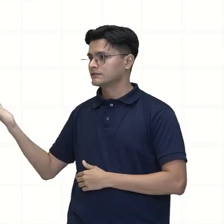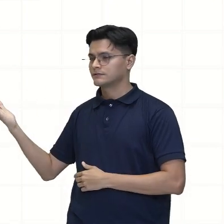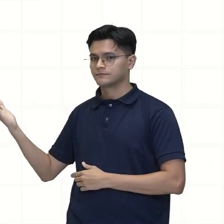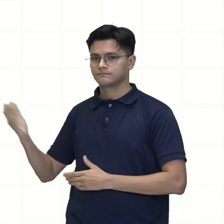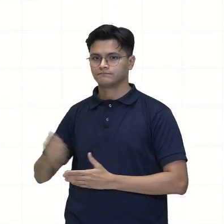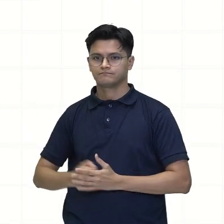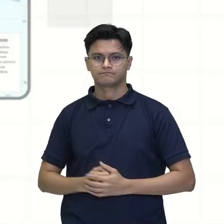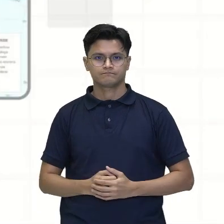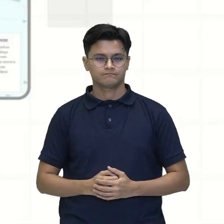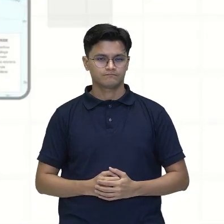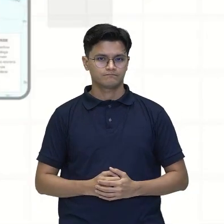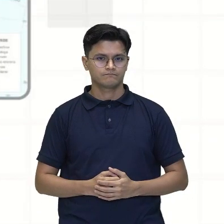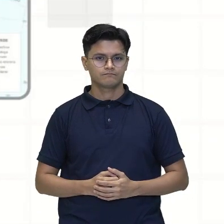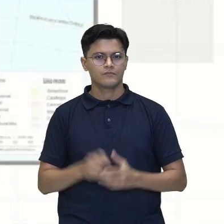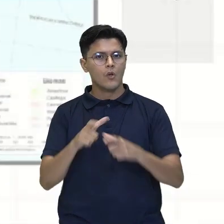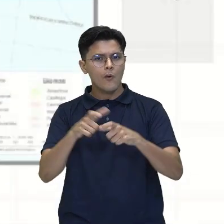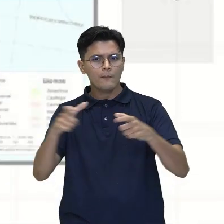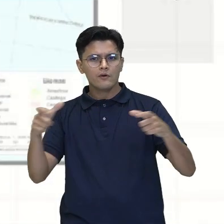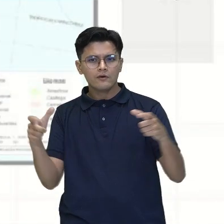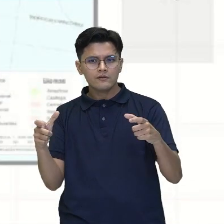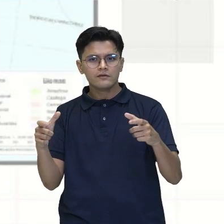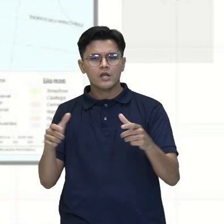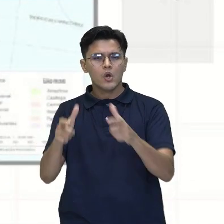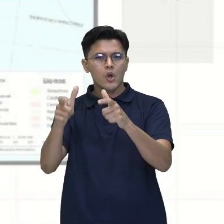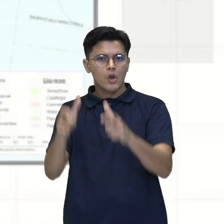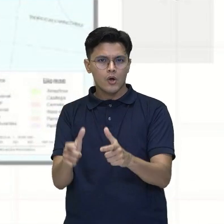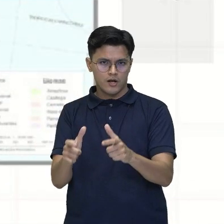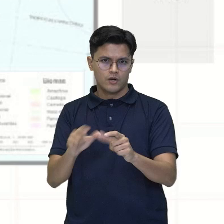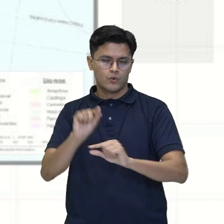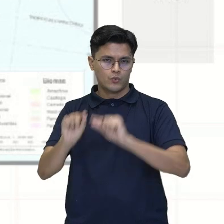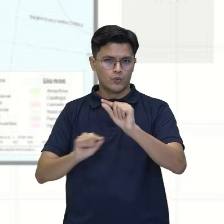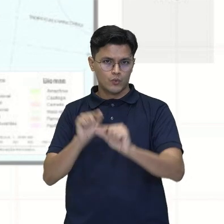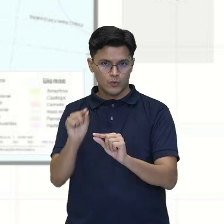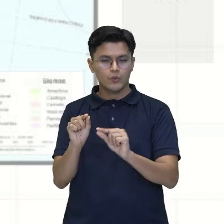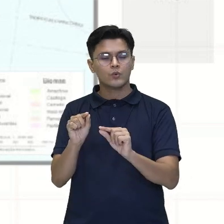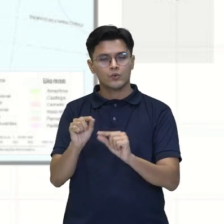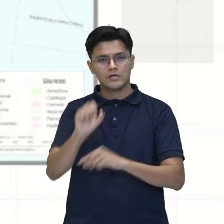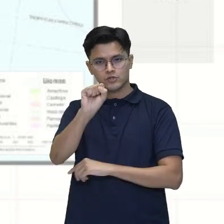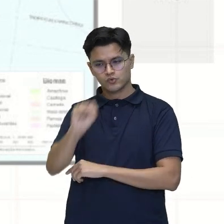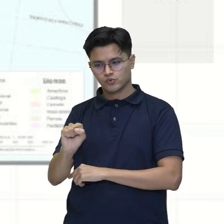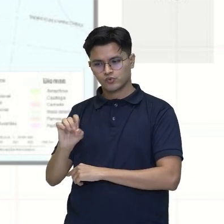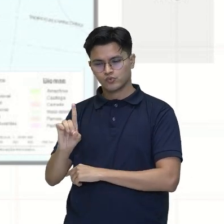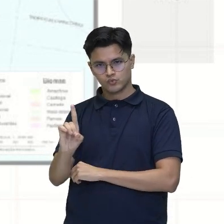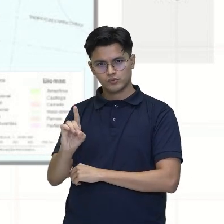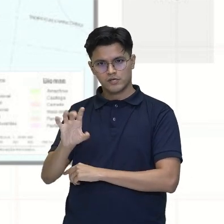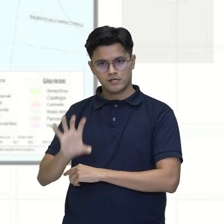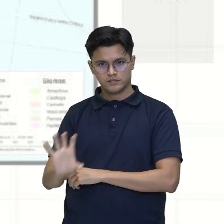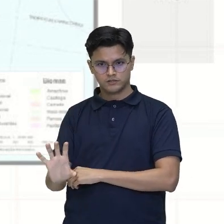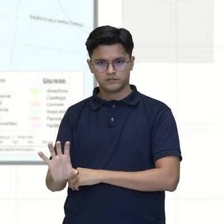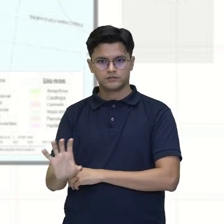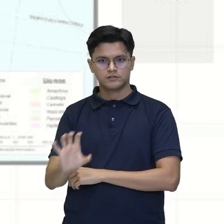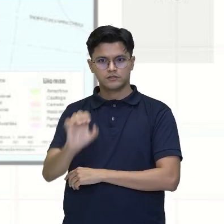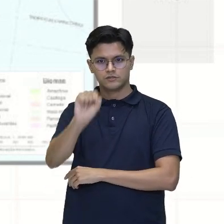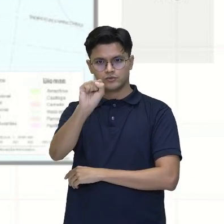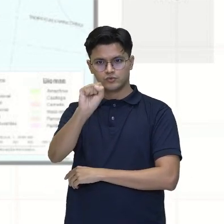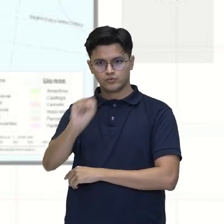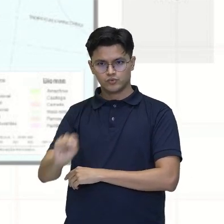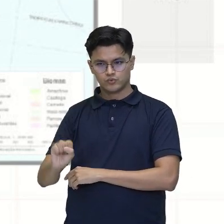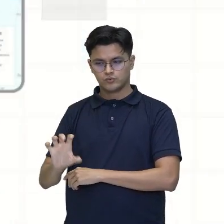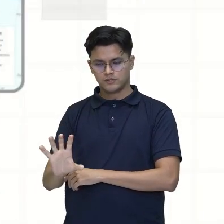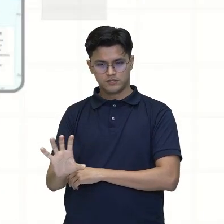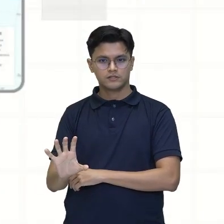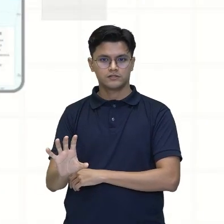estabelecimentos agropecuários está localizado aqui na região sudeste do Brasil, né, onde a